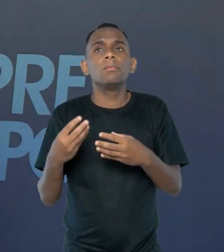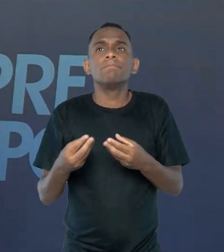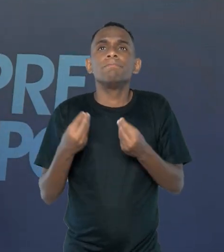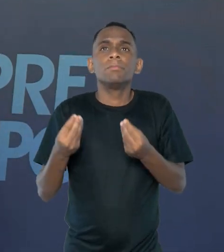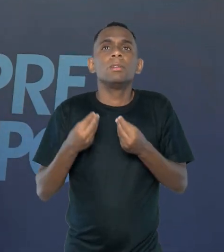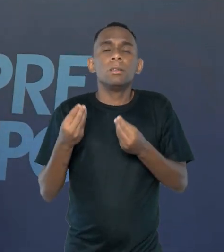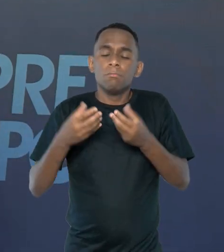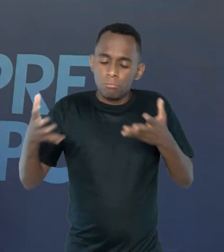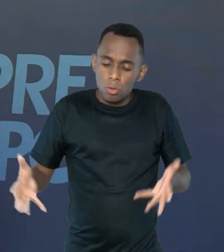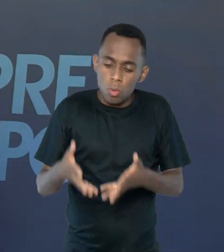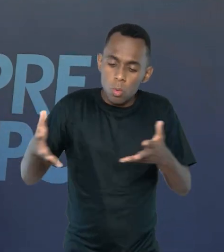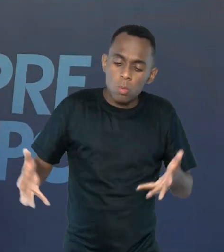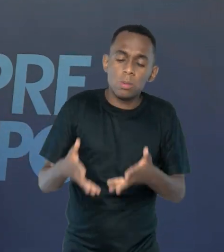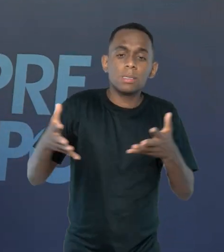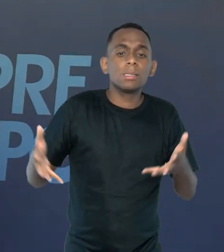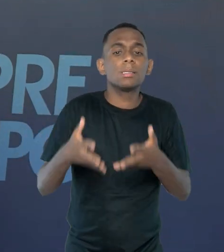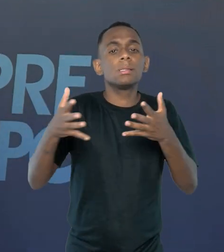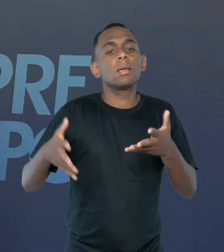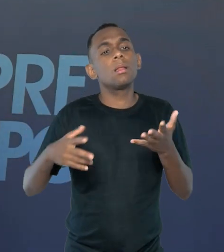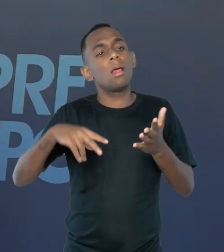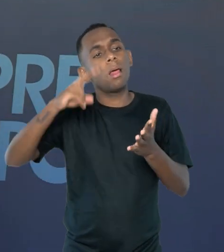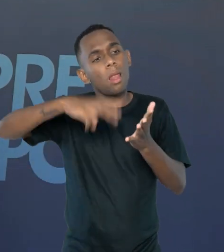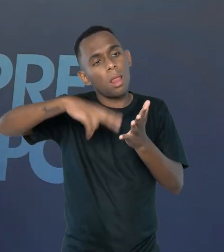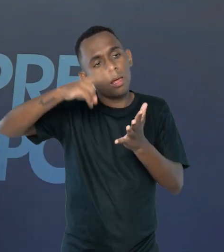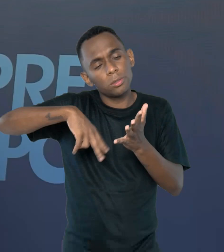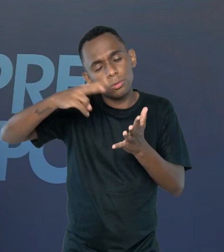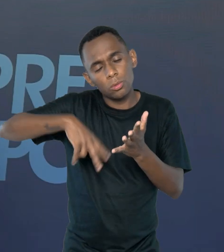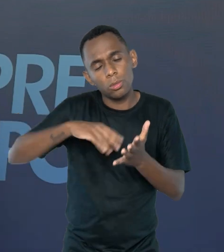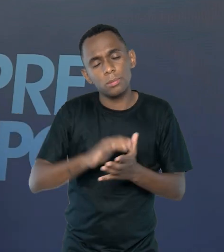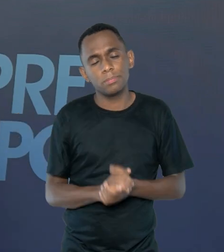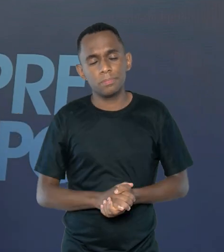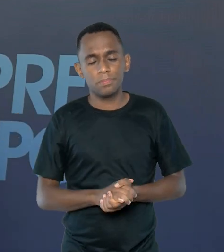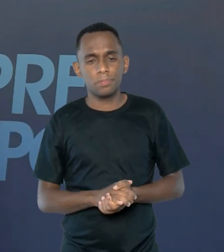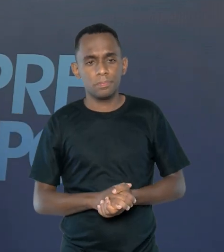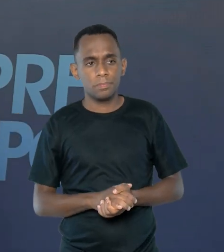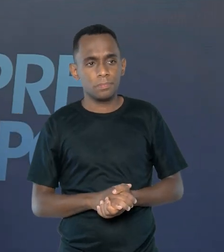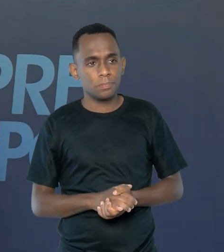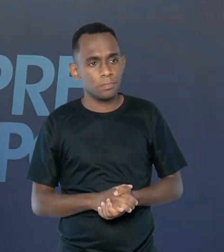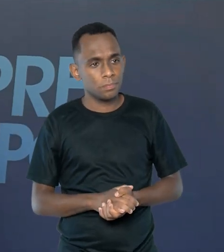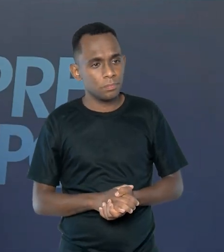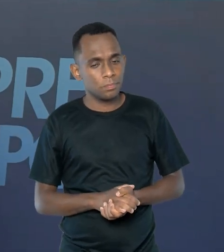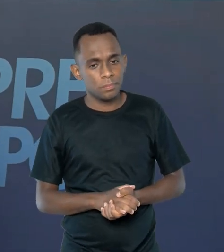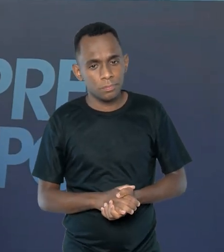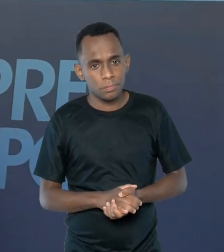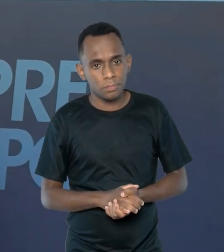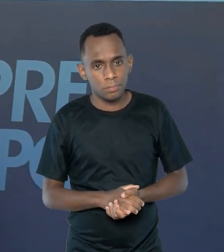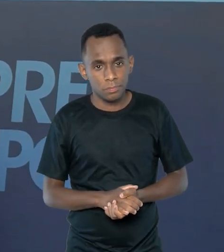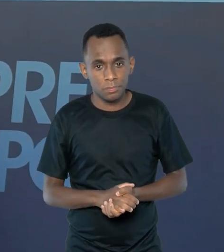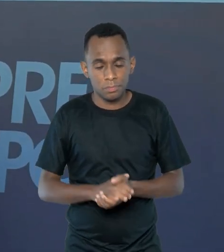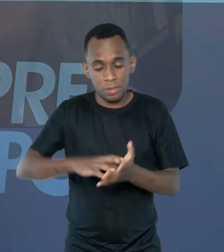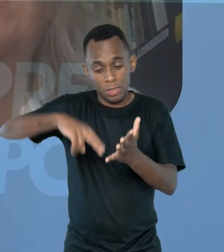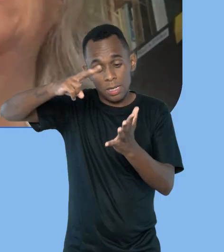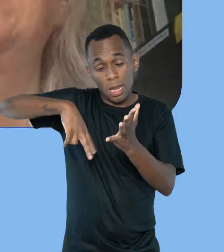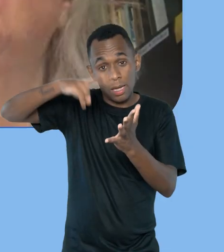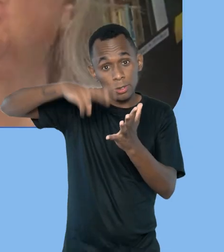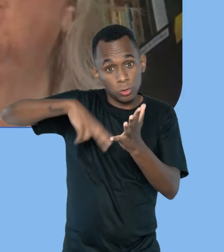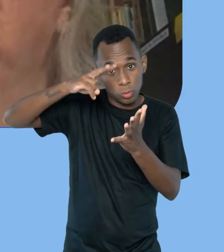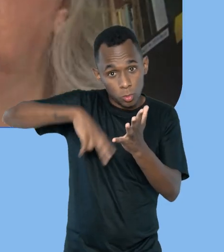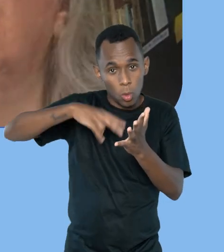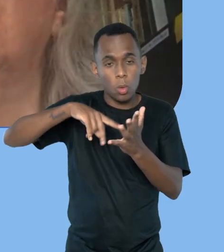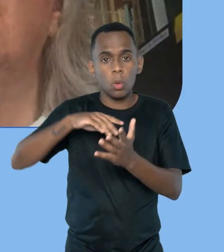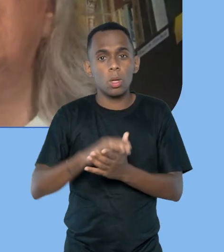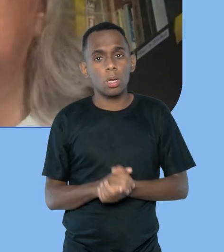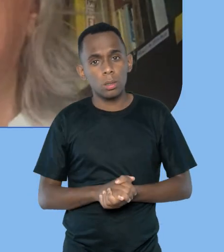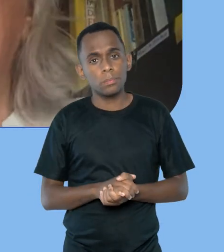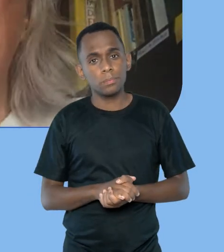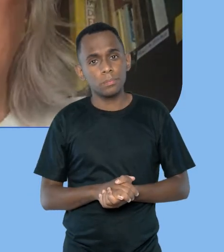final no sentido do incentivo ao hábito da leitura. Bem, a